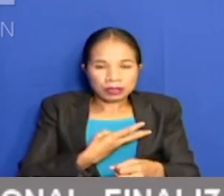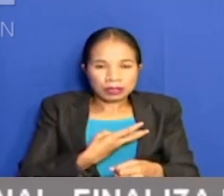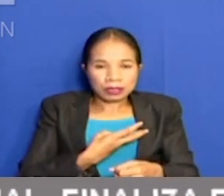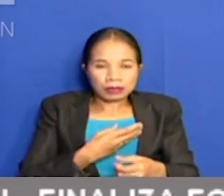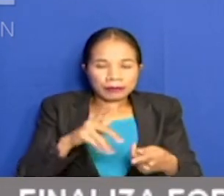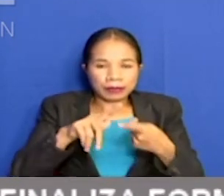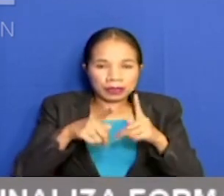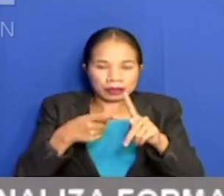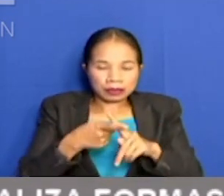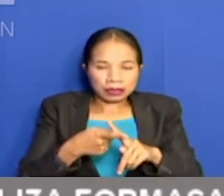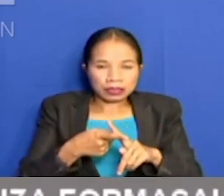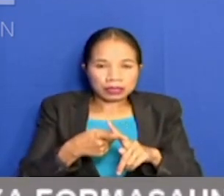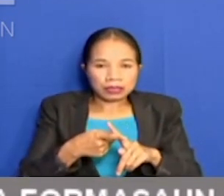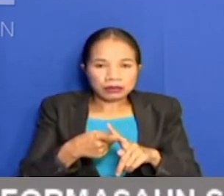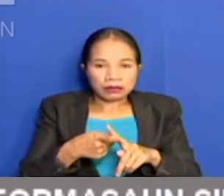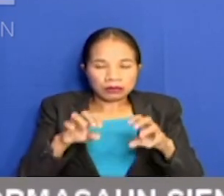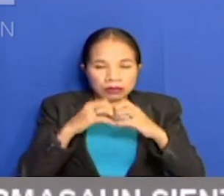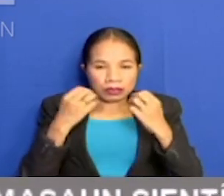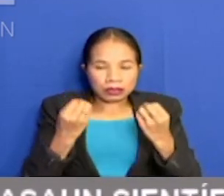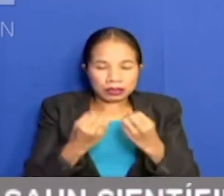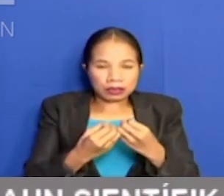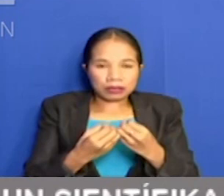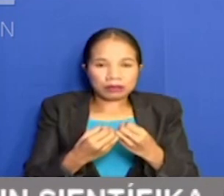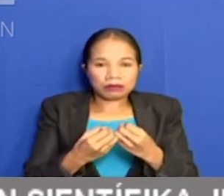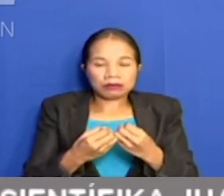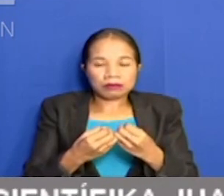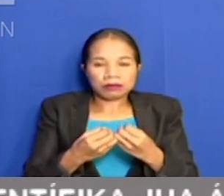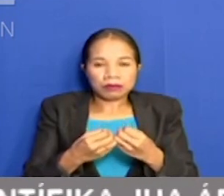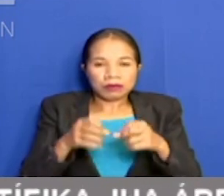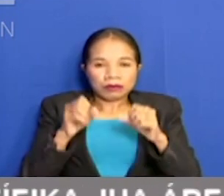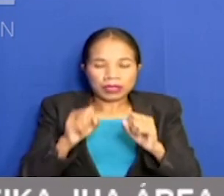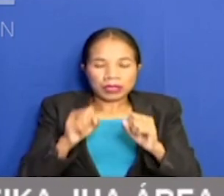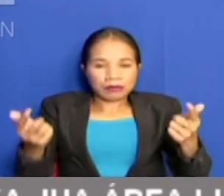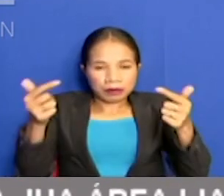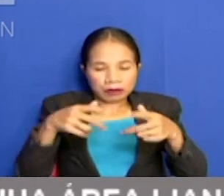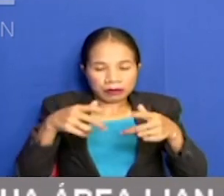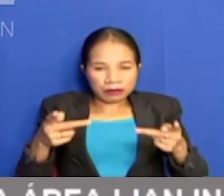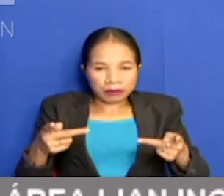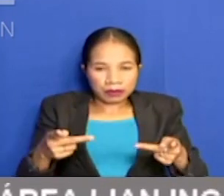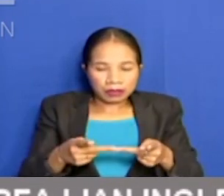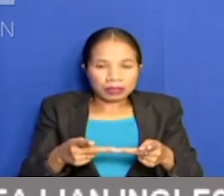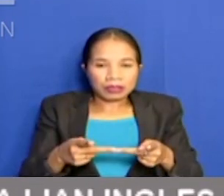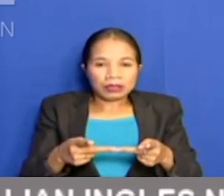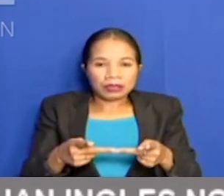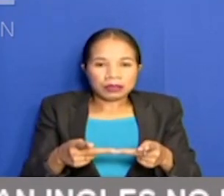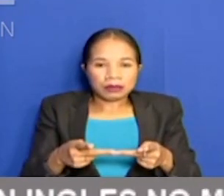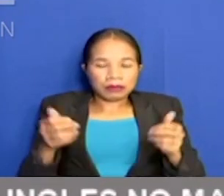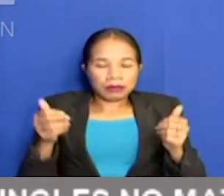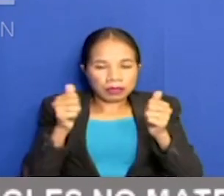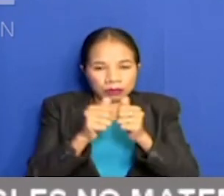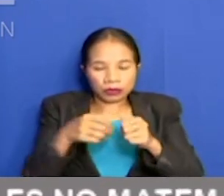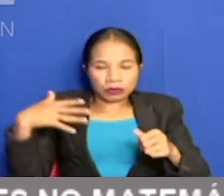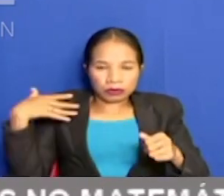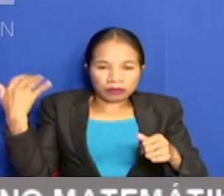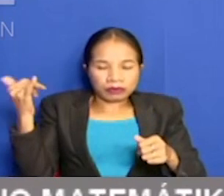parceiro, menjo a tudo, não é pelo mais toa fazer né, onde há muito coisa jovem Sira